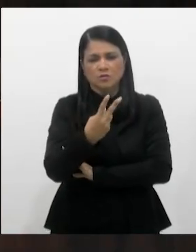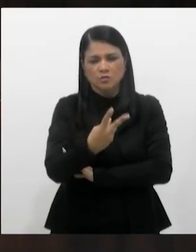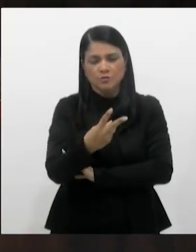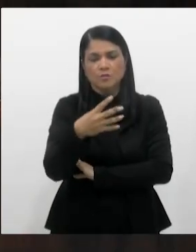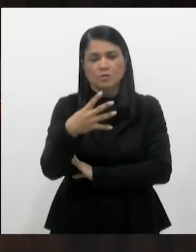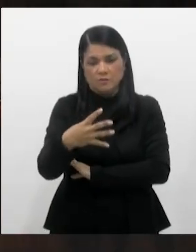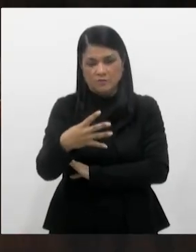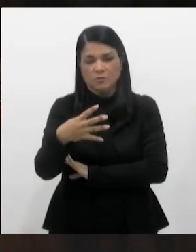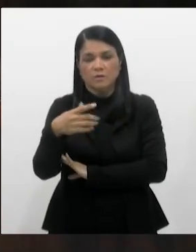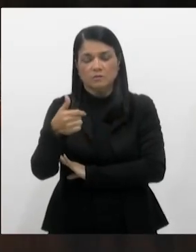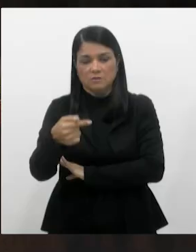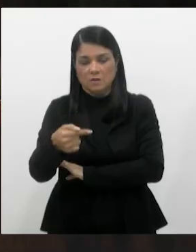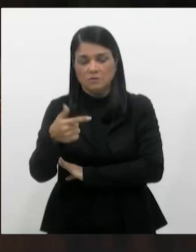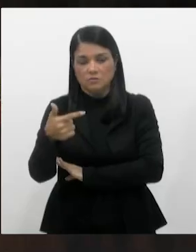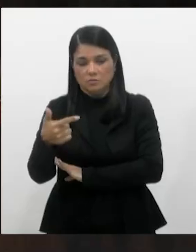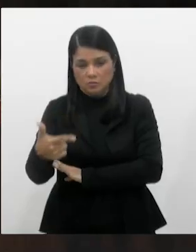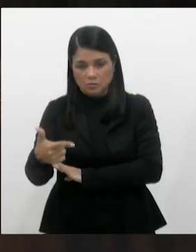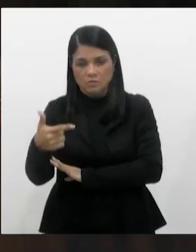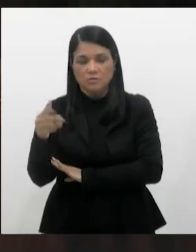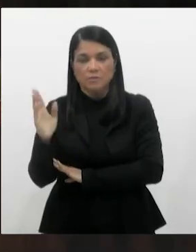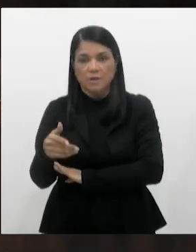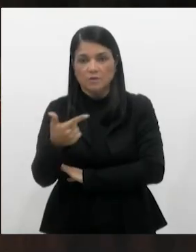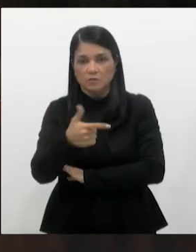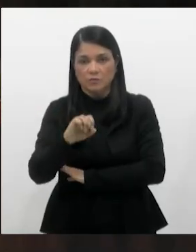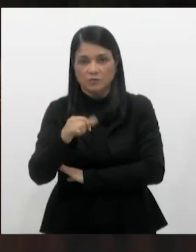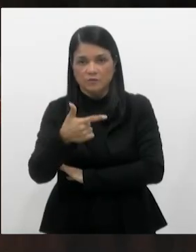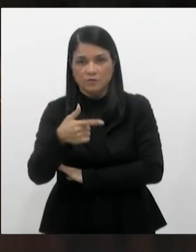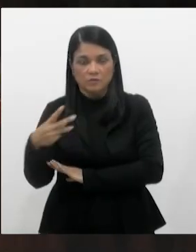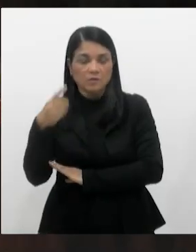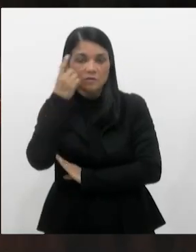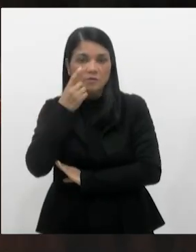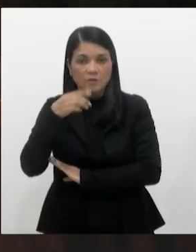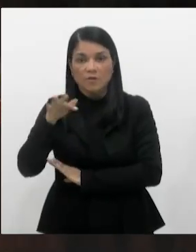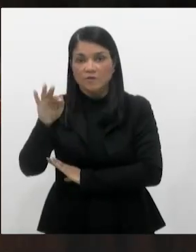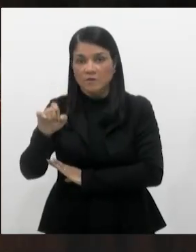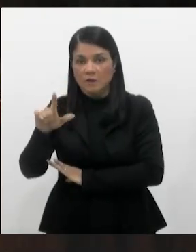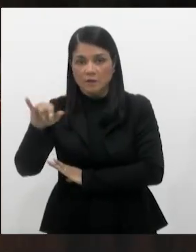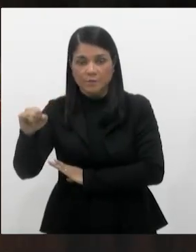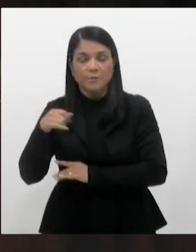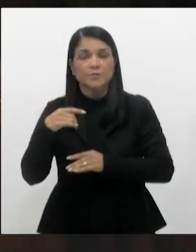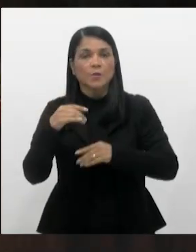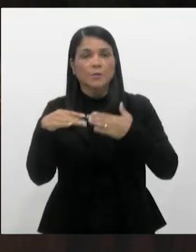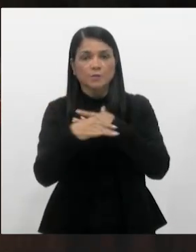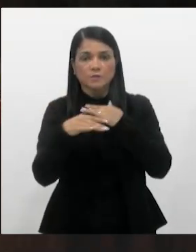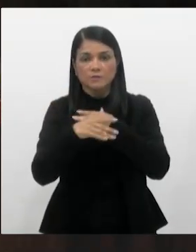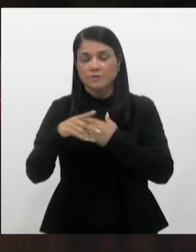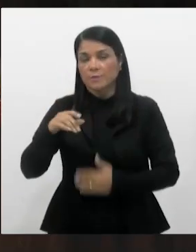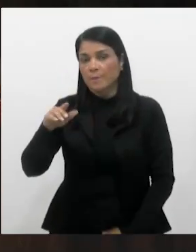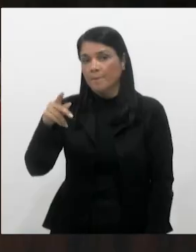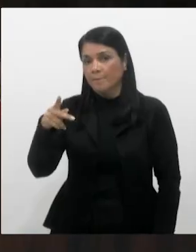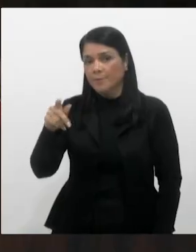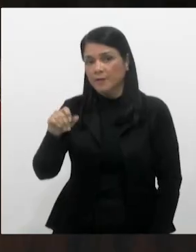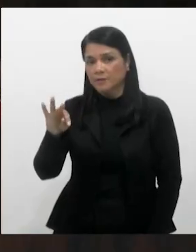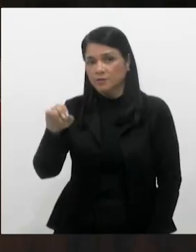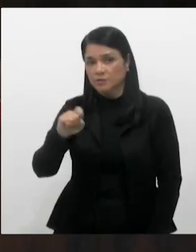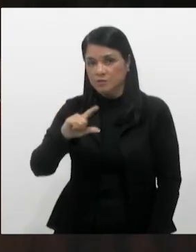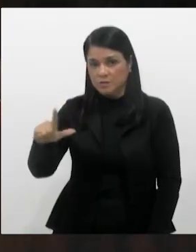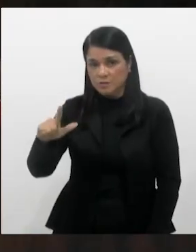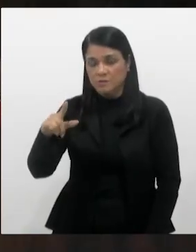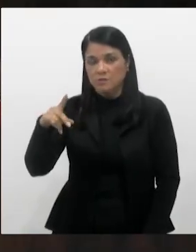2472/2023, de autoria do deputado Felipe Soares, que declara o município de Pati de Alferes como a capital do tomate.